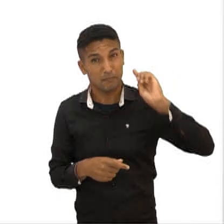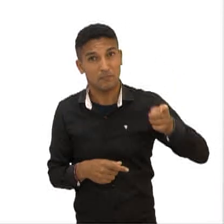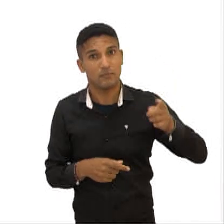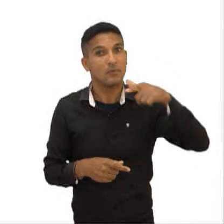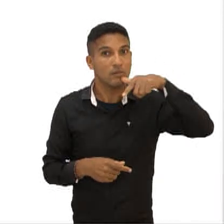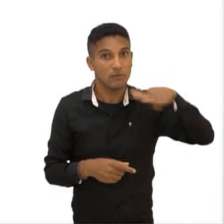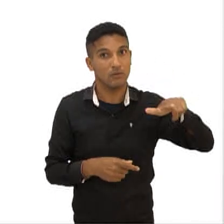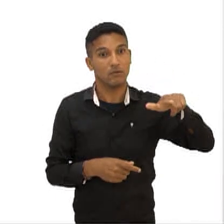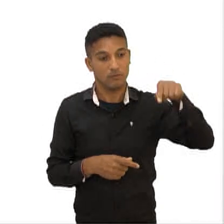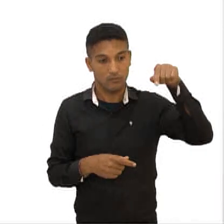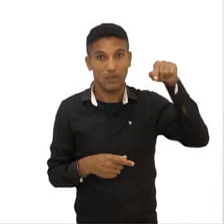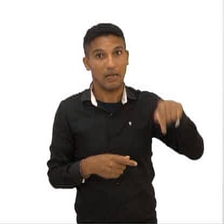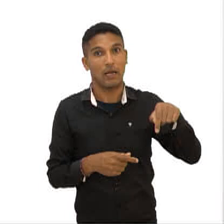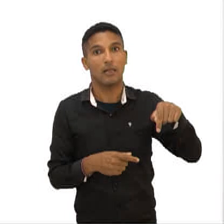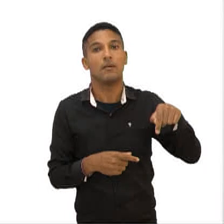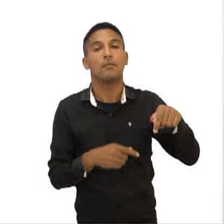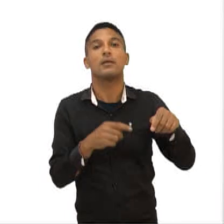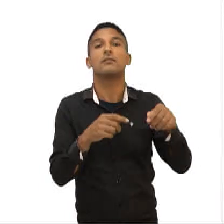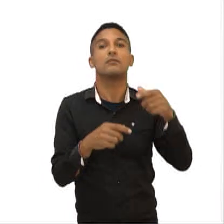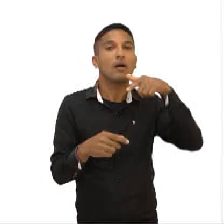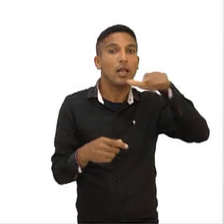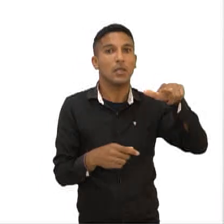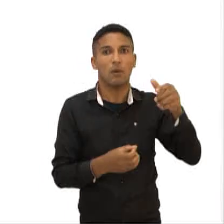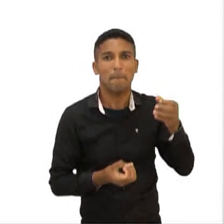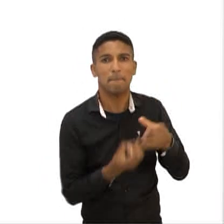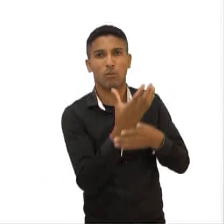lengua originaria es el aymara, y